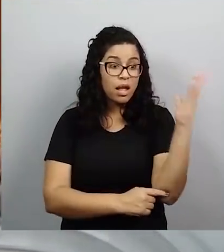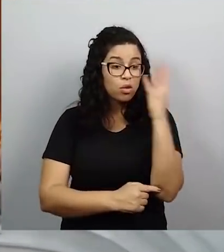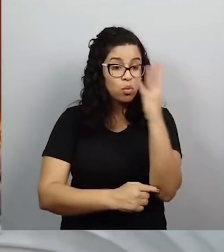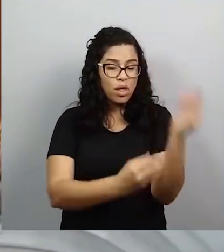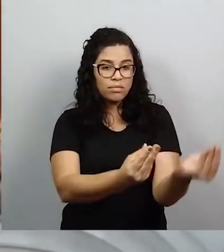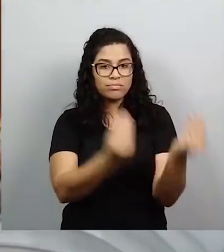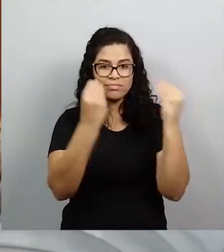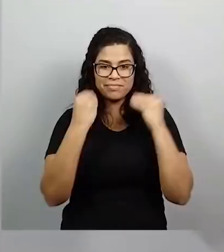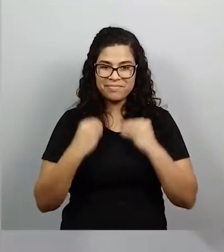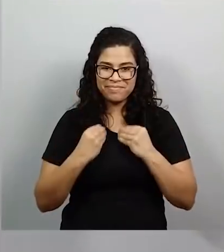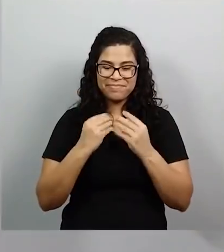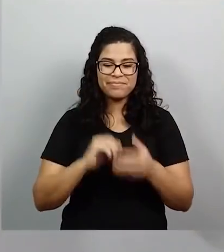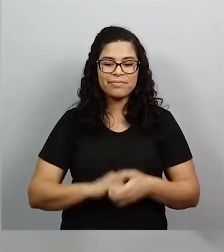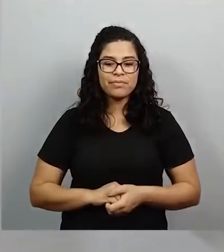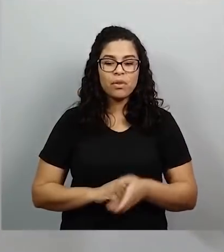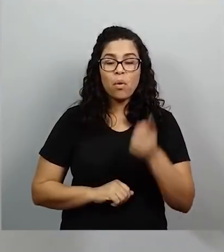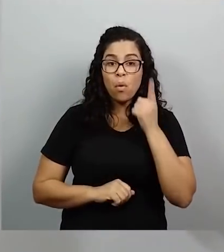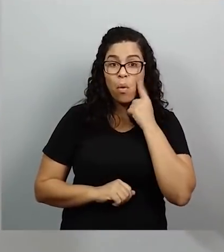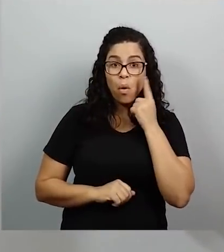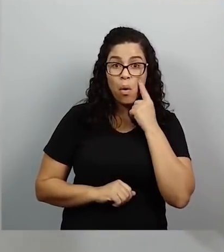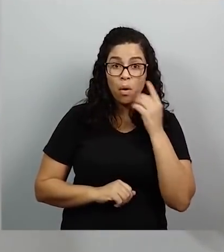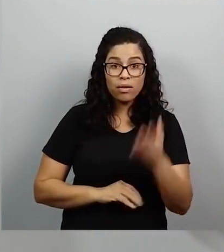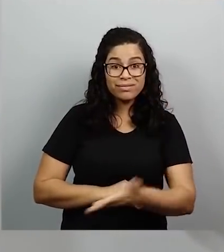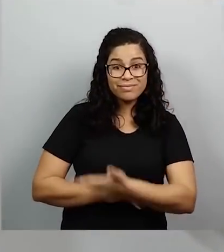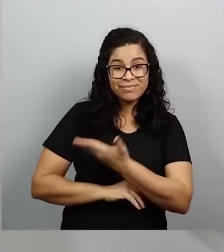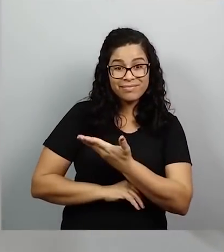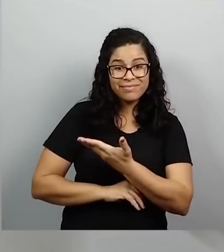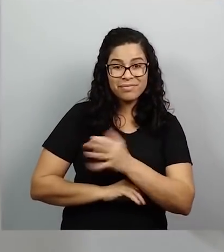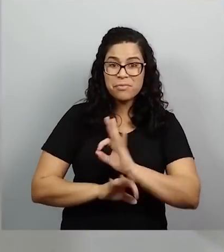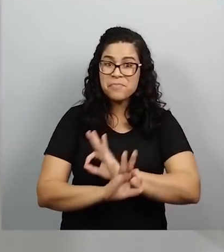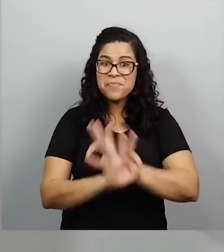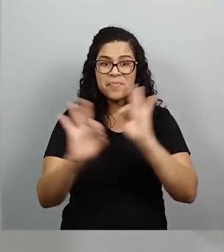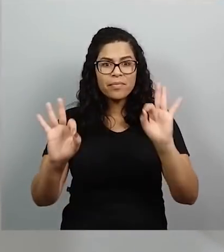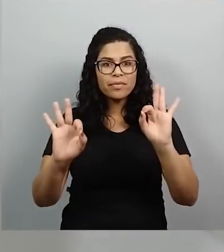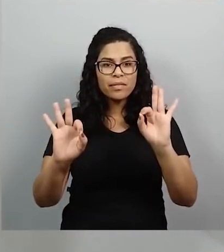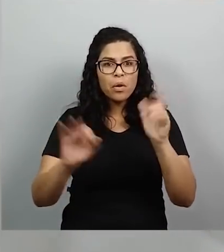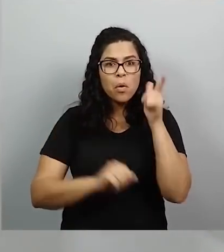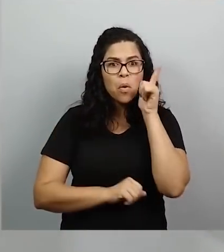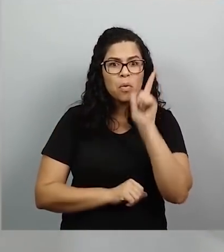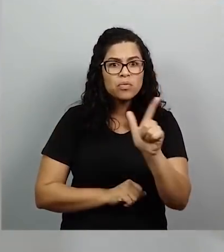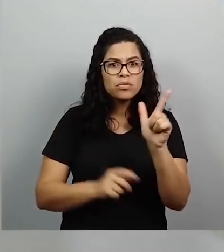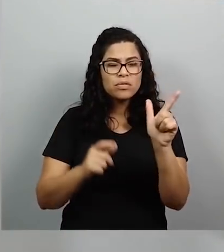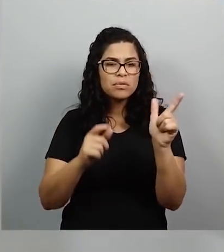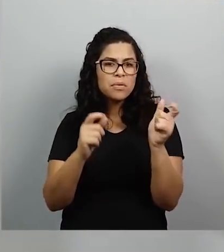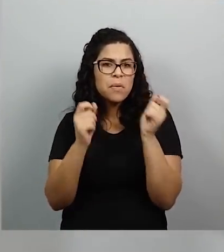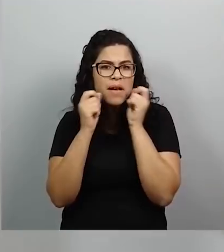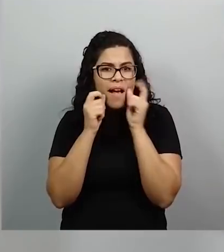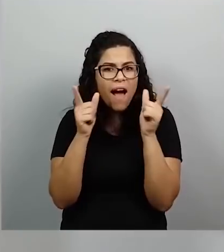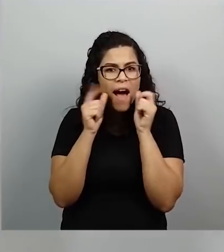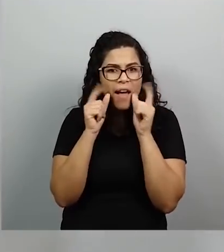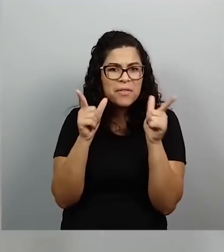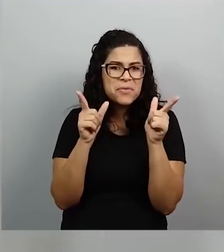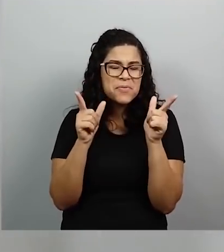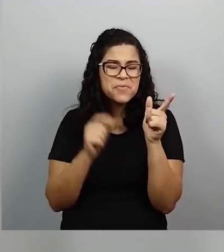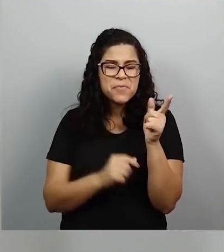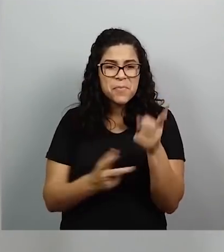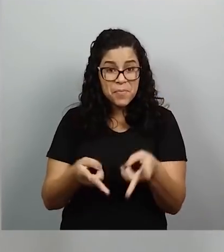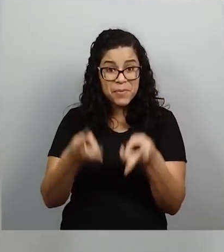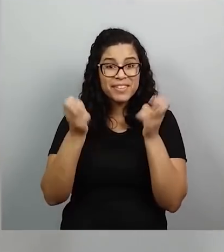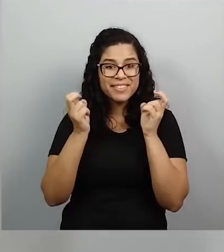dá. Olha só que produção incrível! Quem aí conseguiu ver um gato